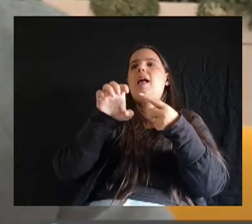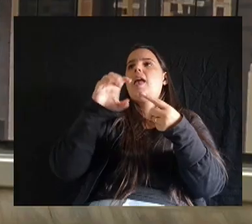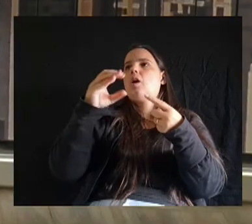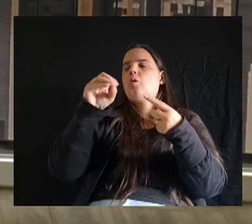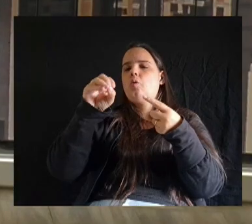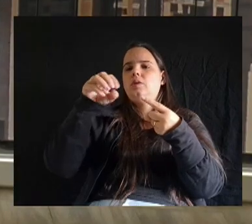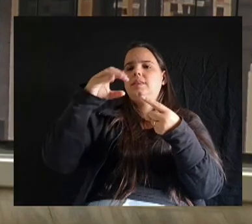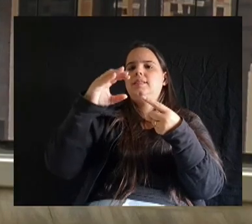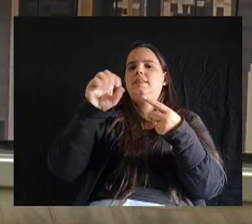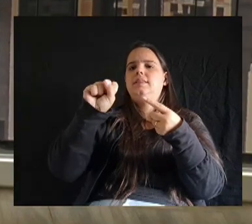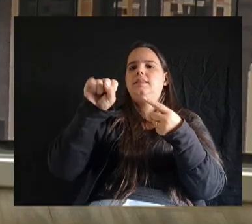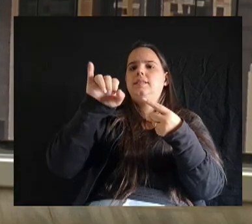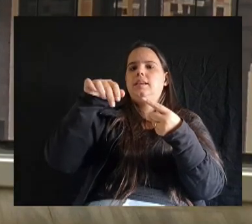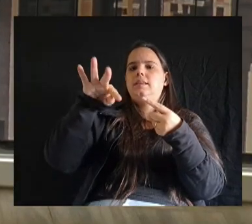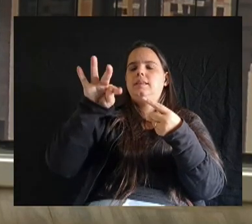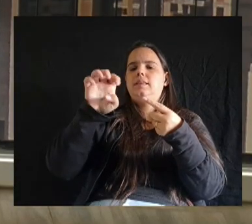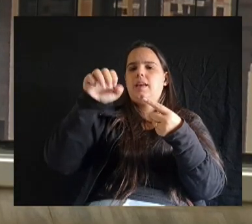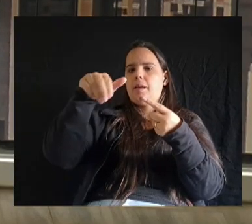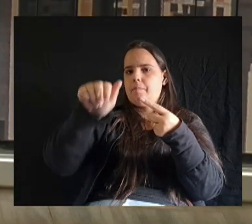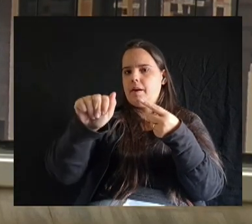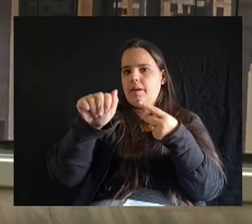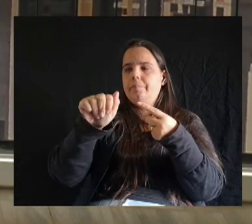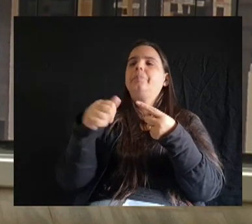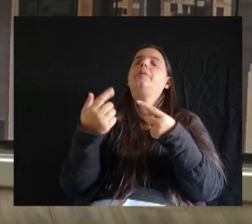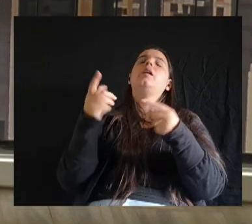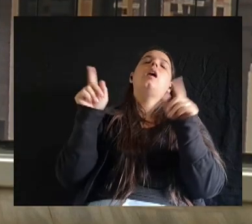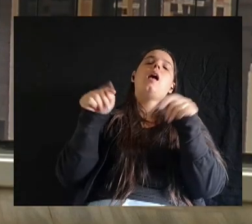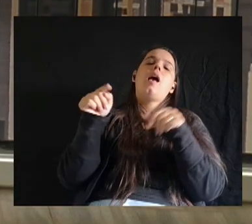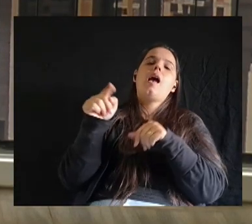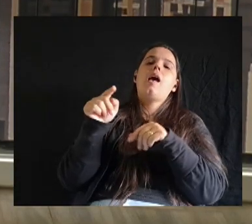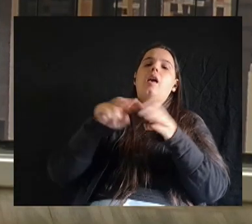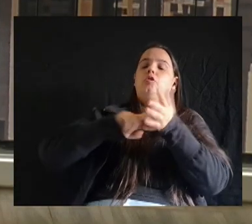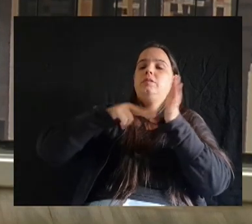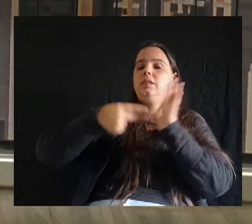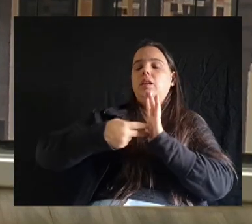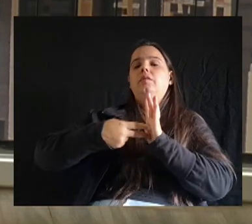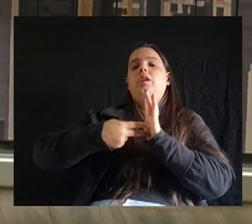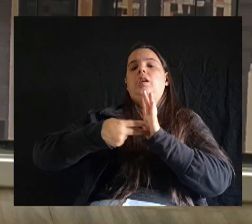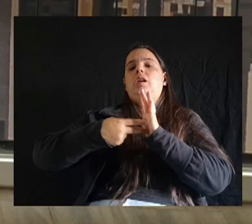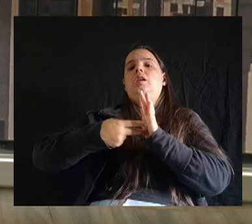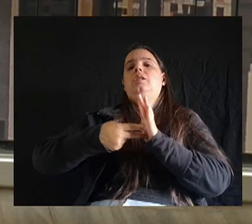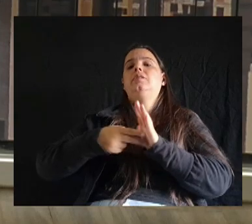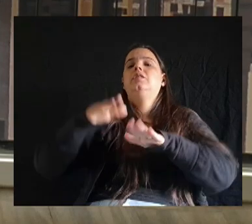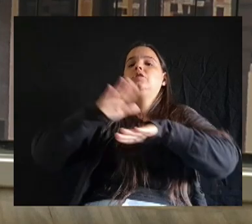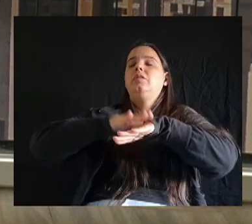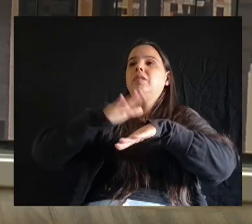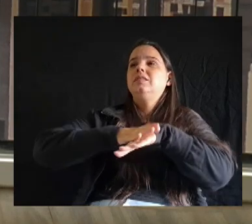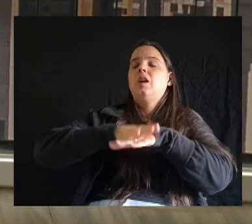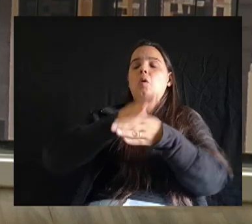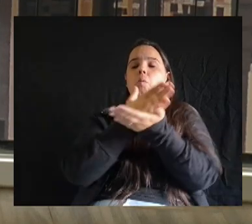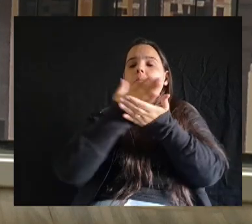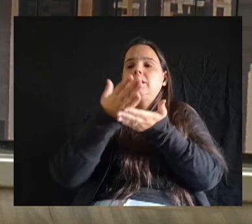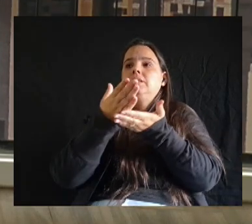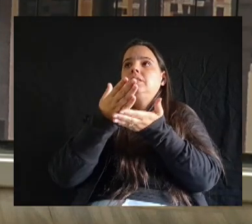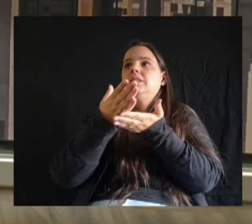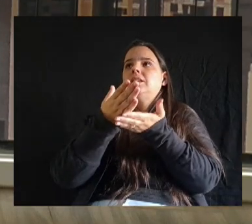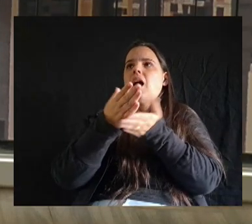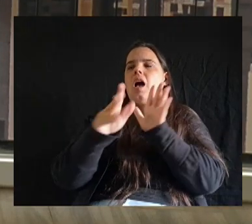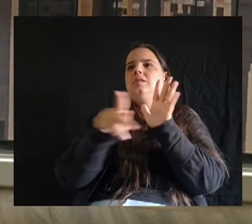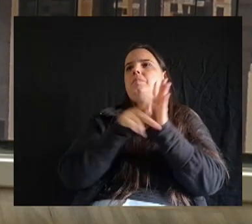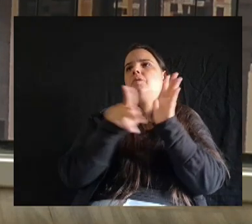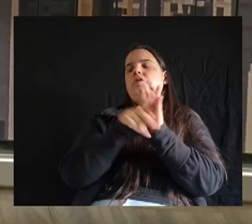Então, o Ecos tem o objetivo, antes de mais nada, de começar esse processo no Brasil. Tá? Então,